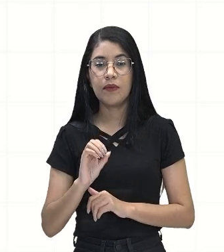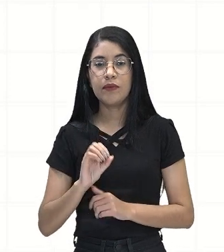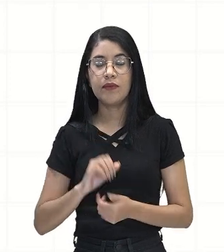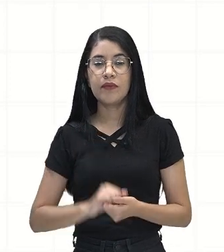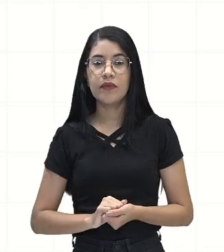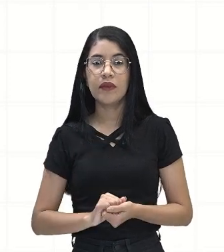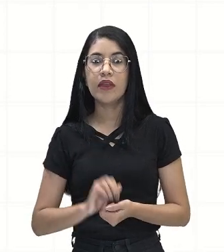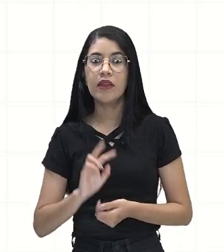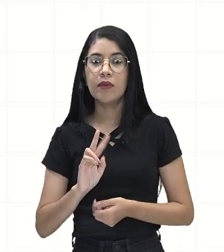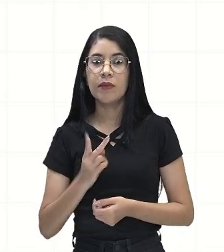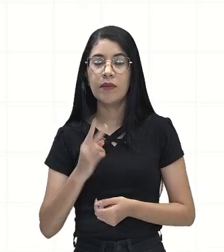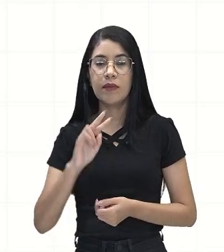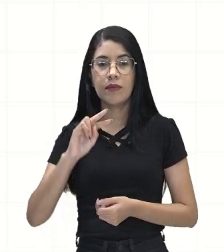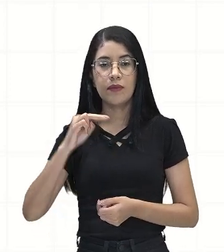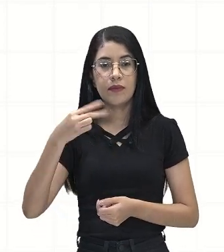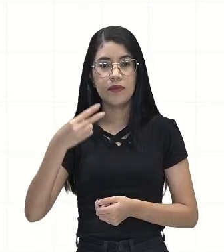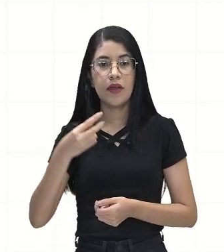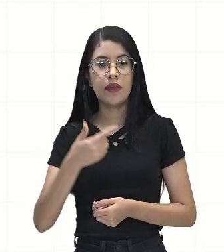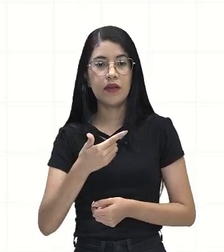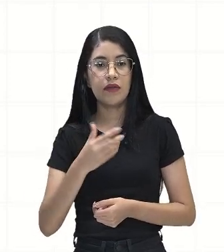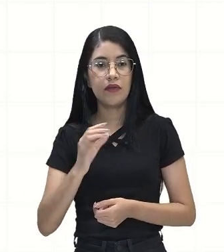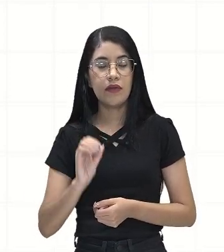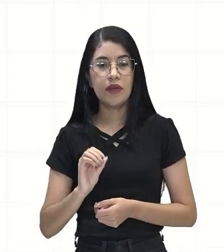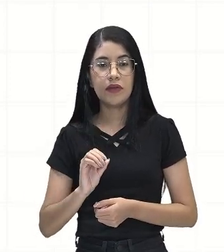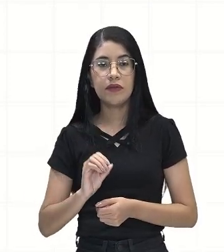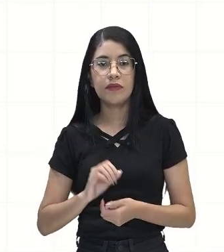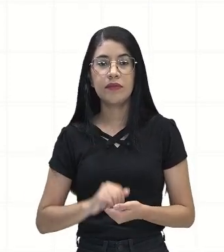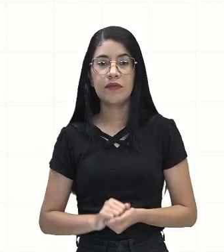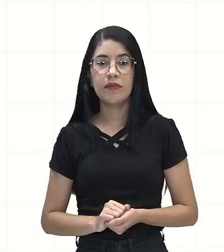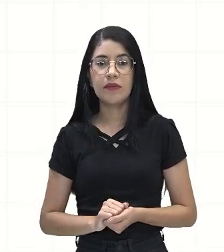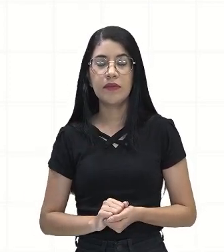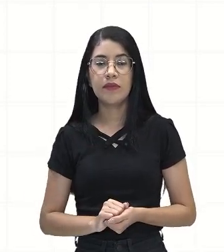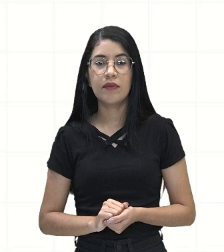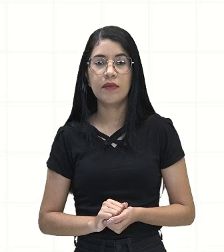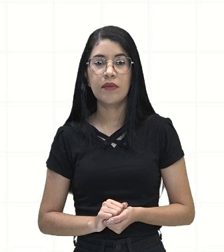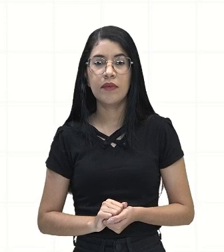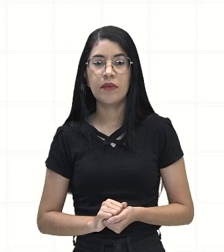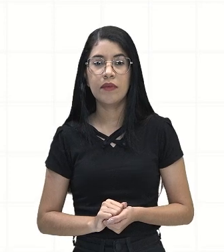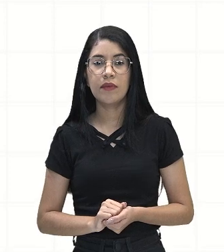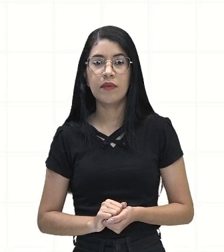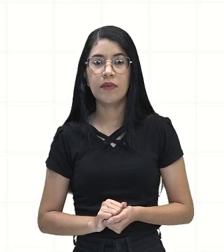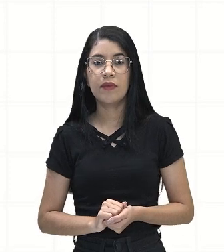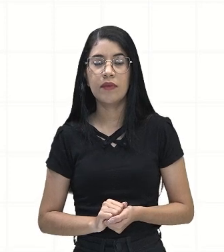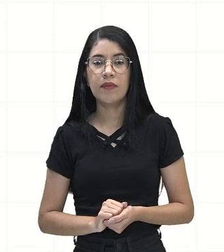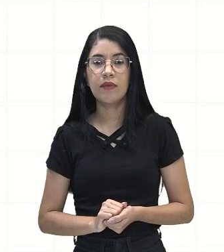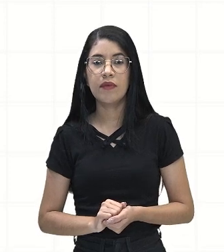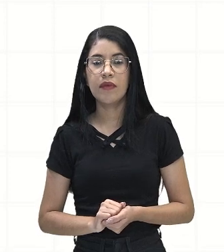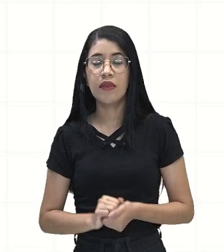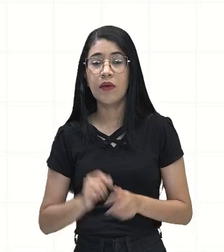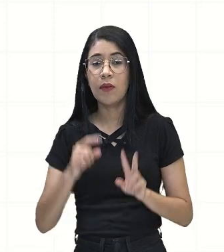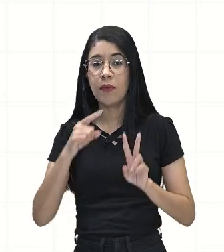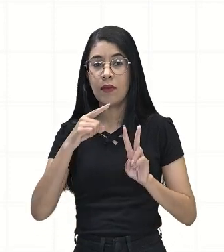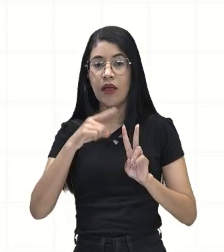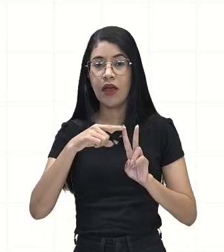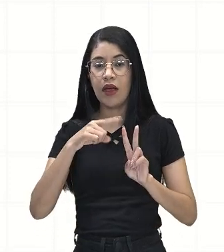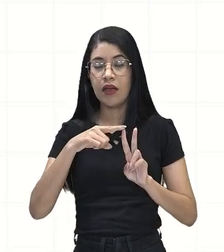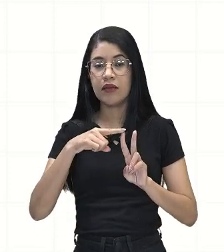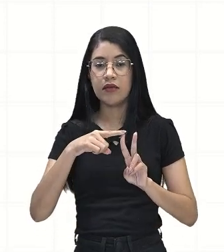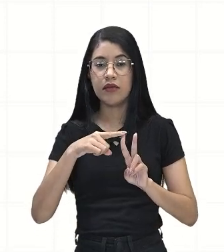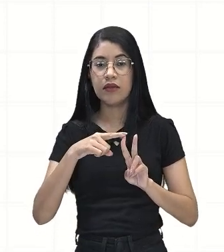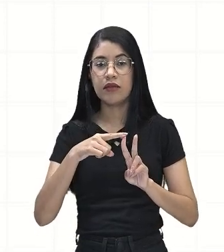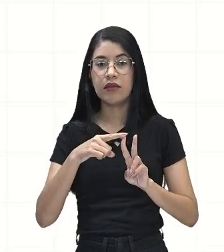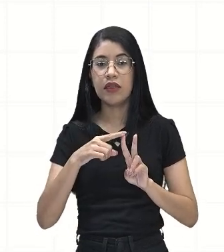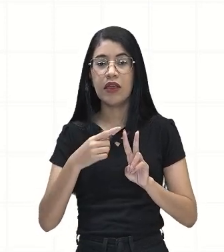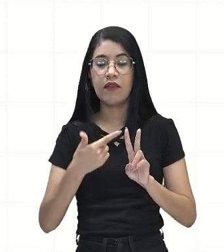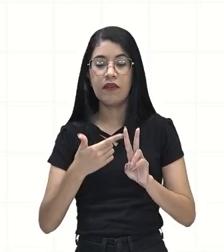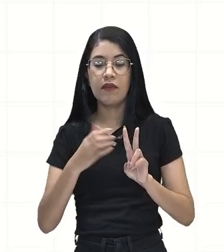igual a 20. Só que eu não quero o valor de H ao quadrado, então vou passar como raiz. Então, raiz quadrada